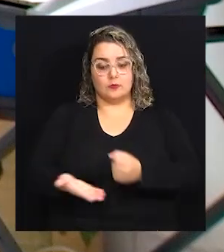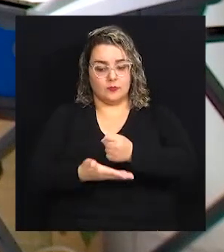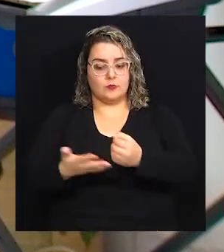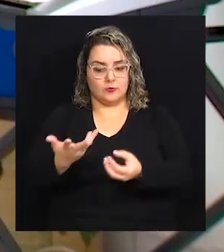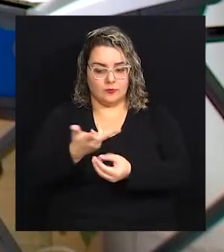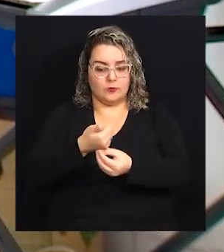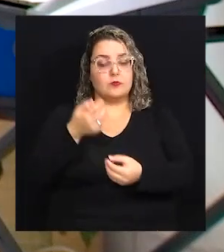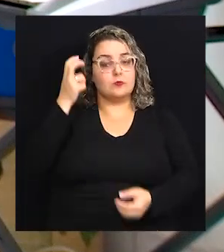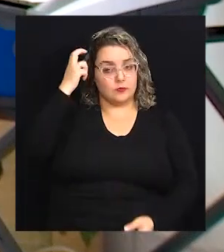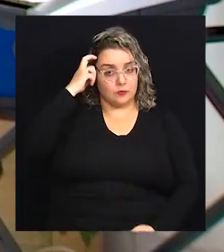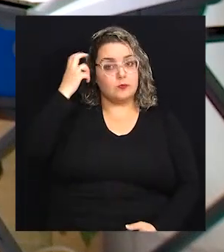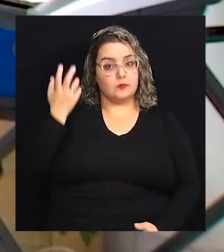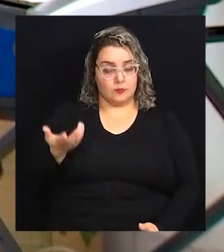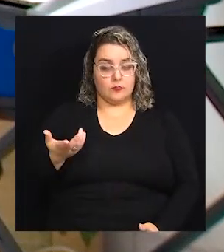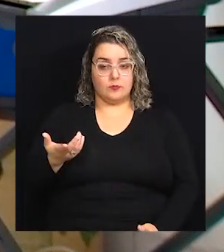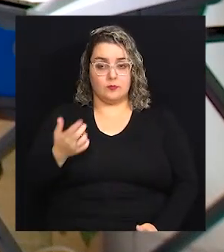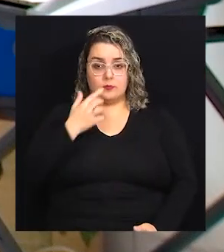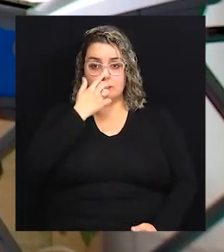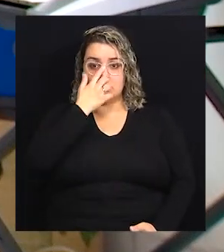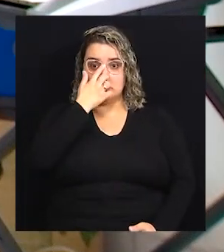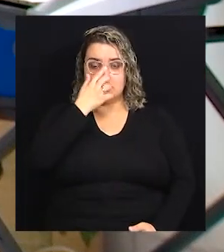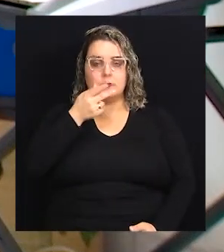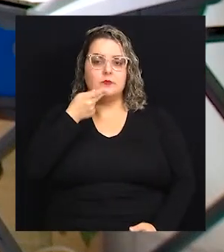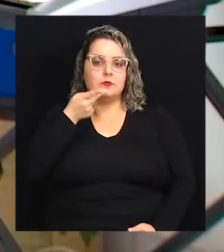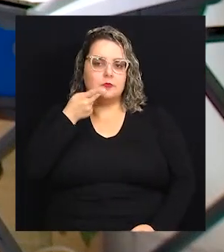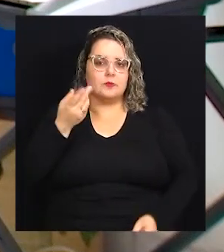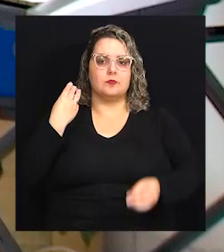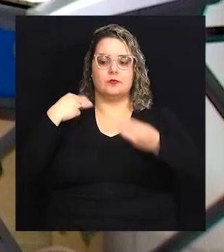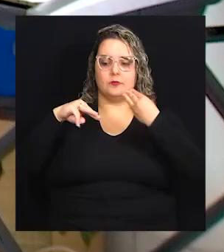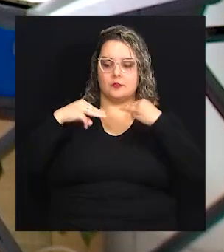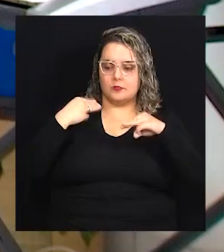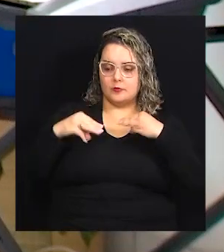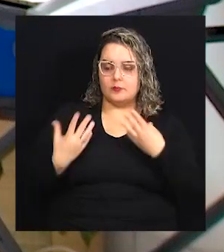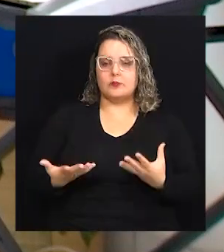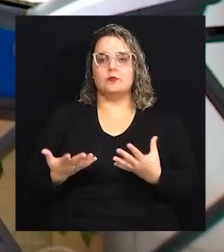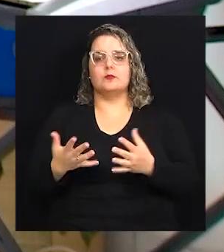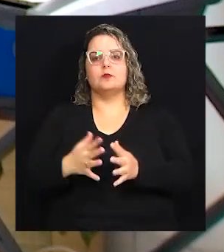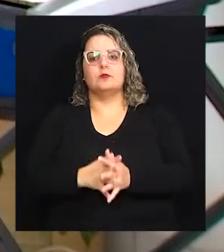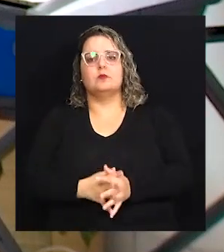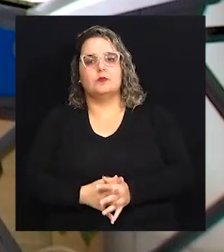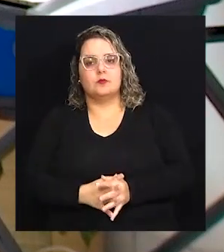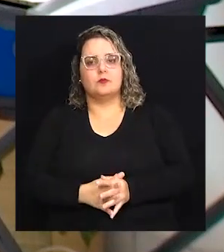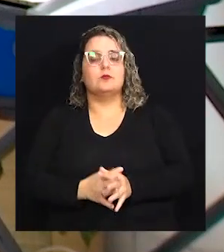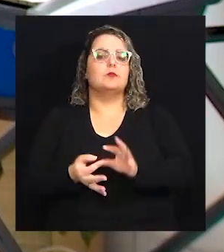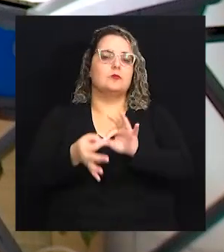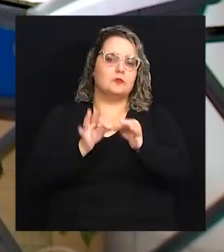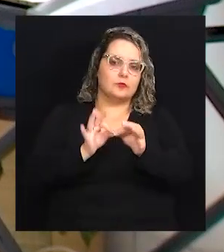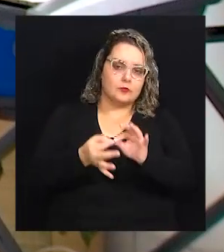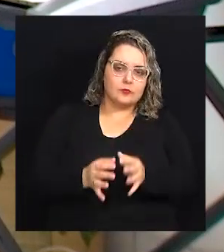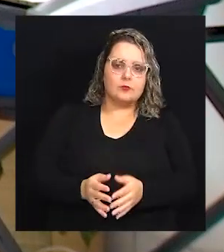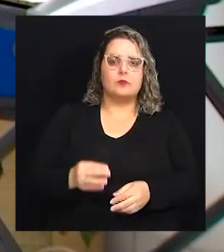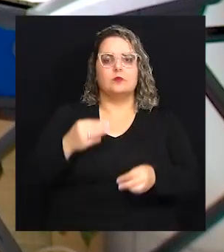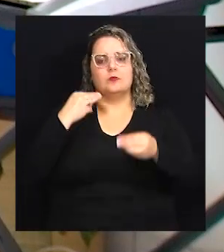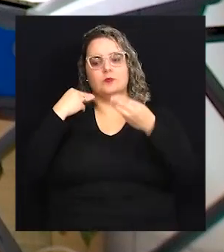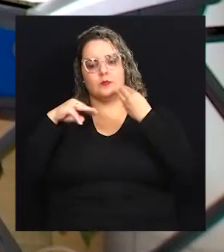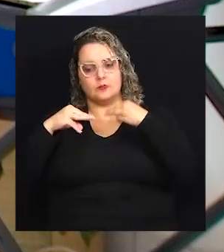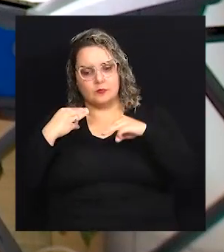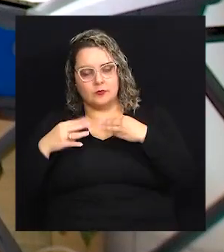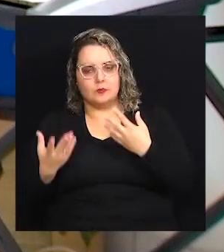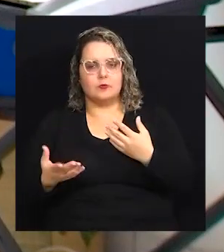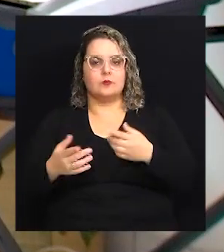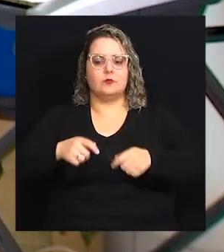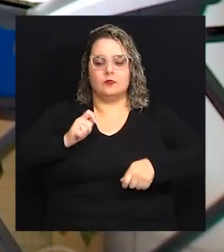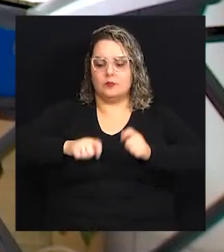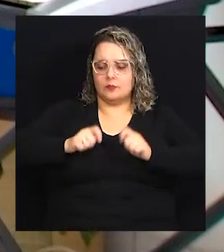a arte e a cultura. Então, a gente está falando de musicalização, que são as oficinas de